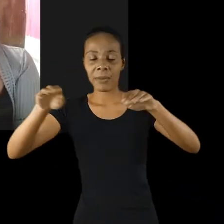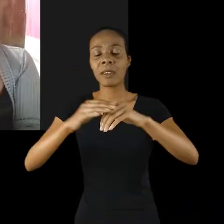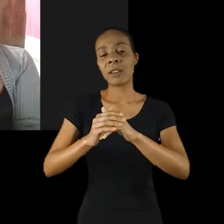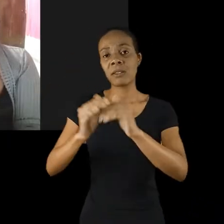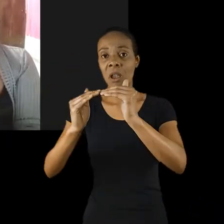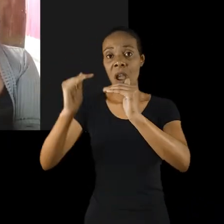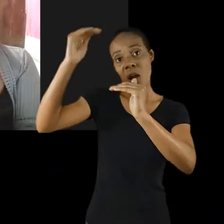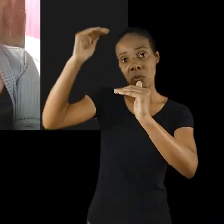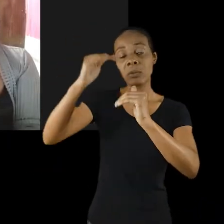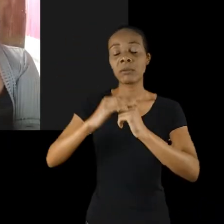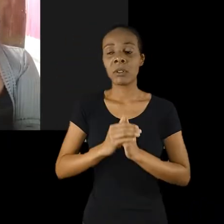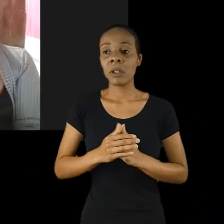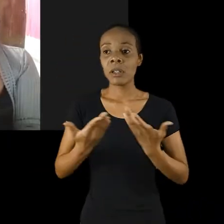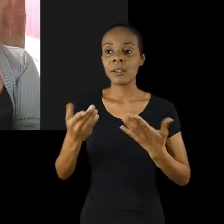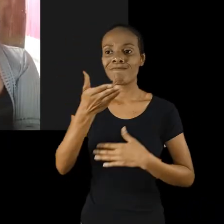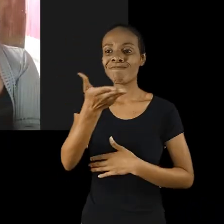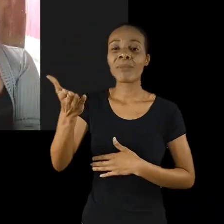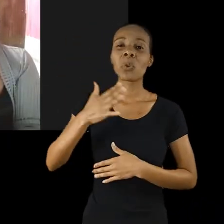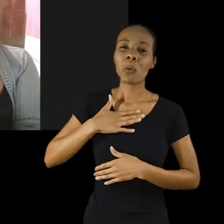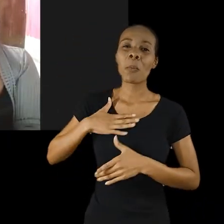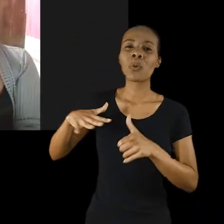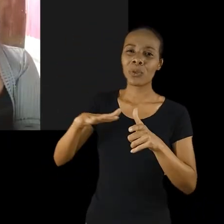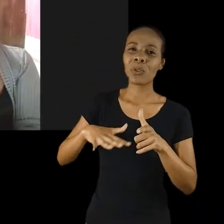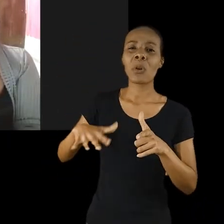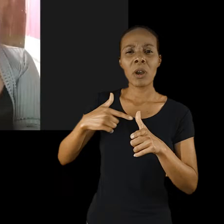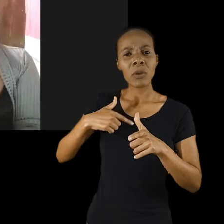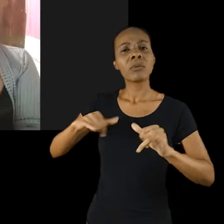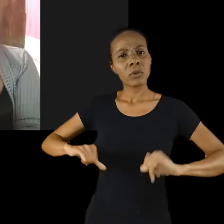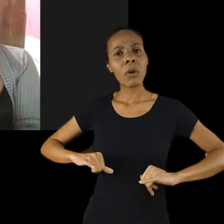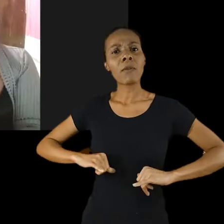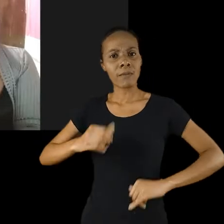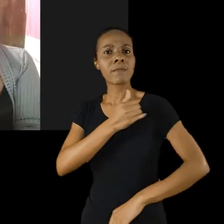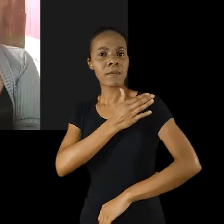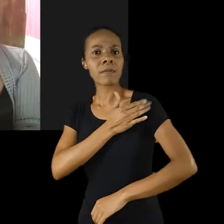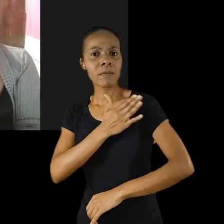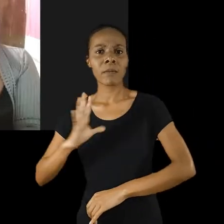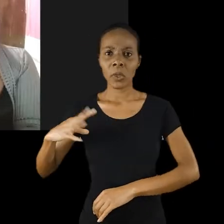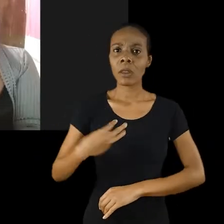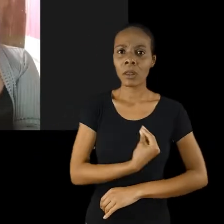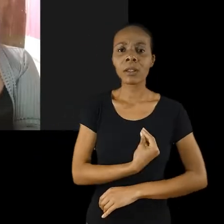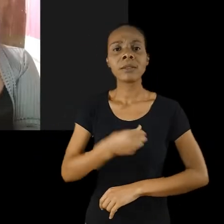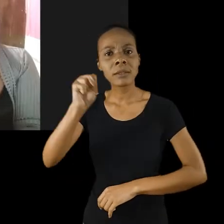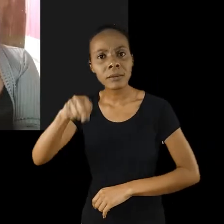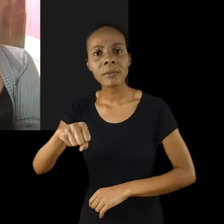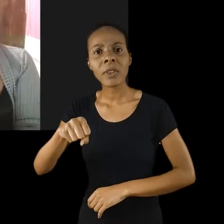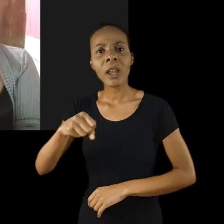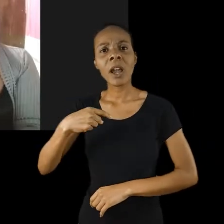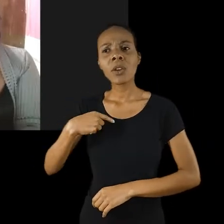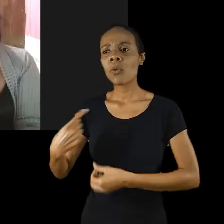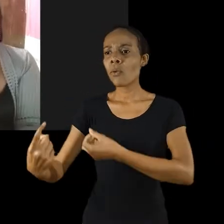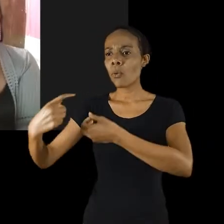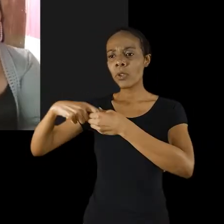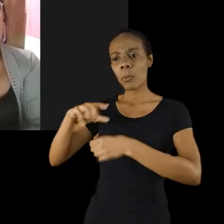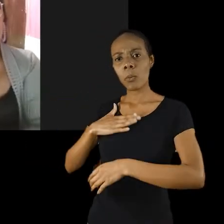meu território, eu vivencio isso, sabe? Então, eu voltei para o meu território assim que eu descobri que eu fui